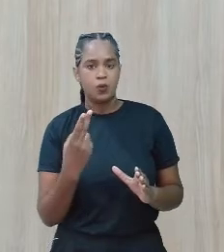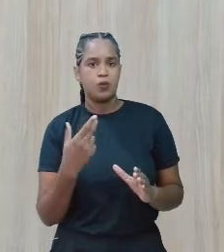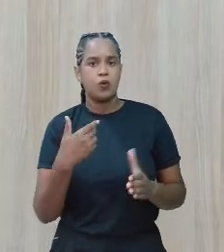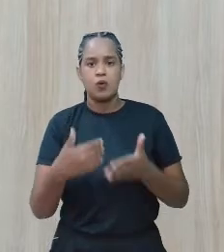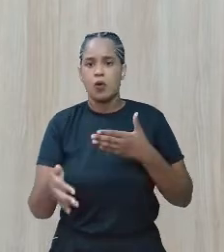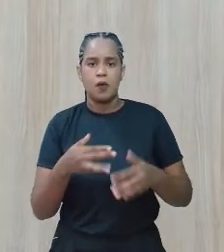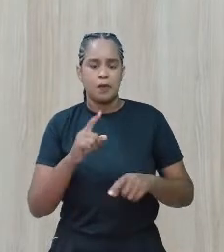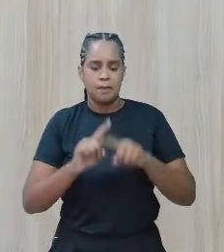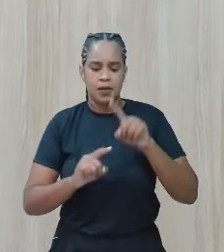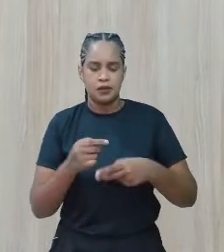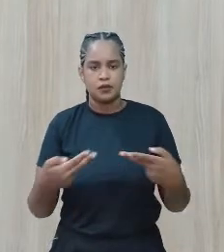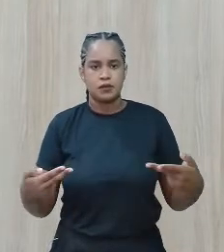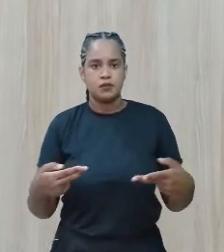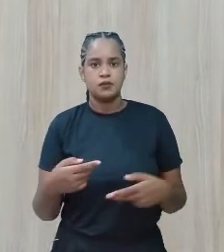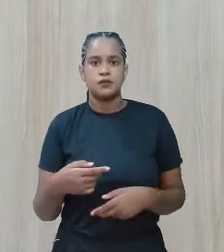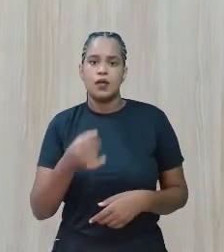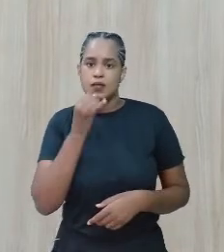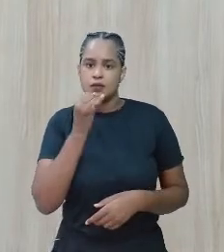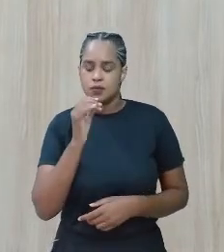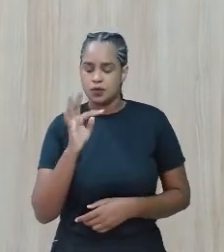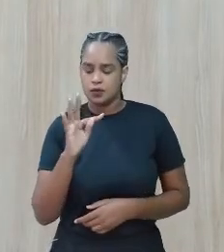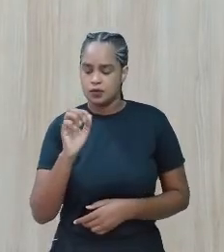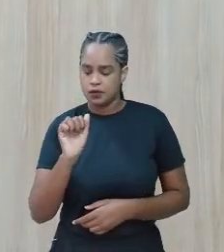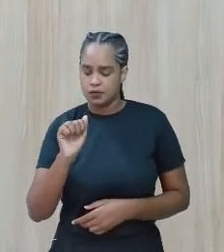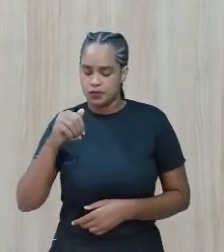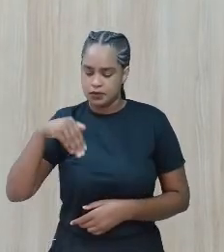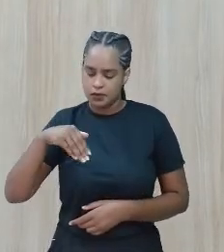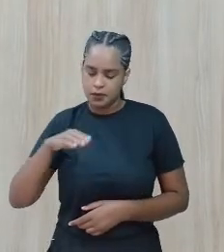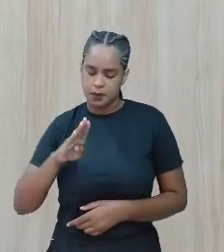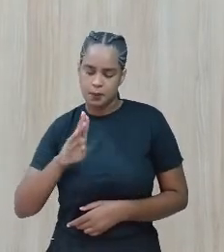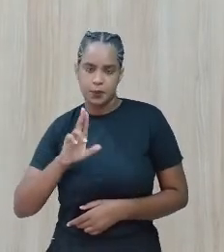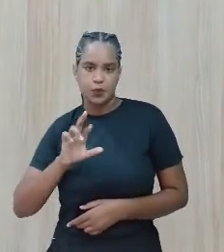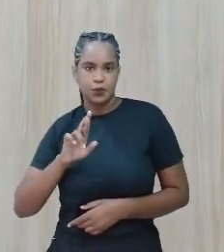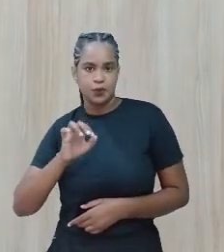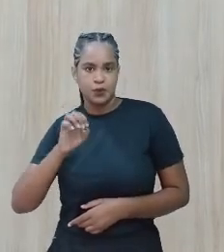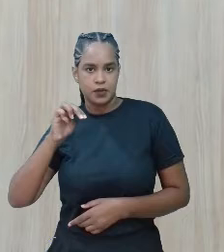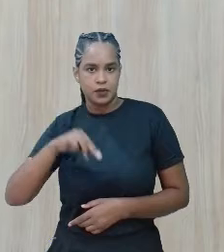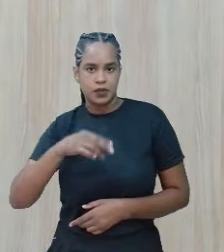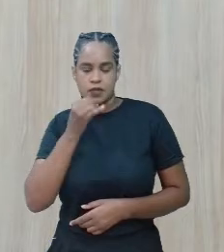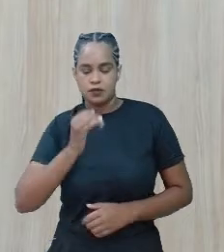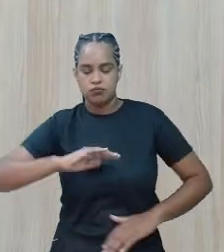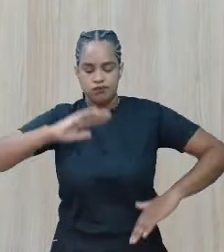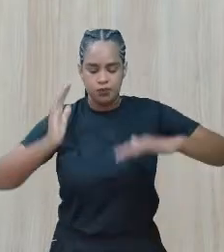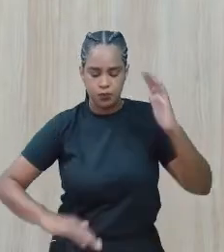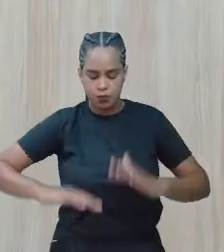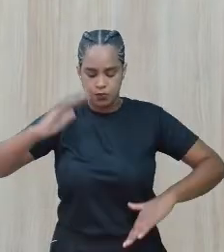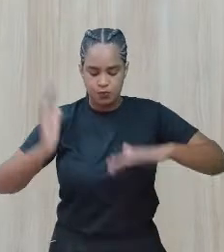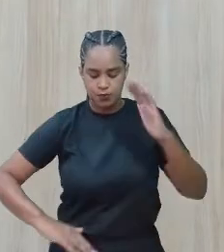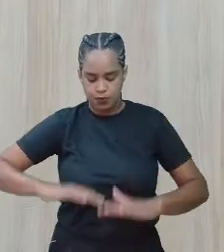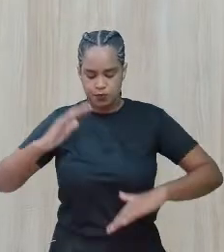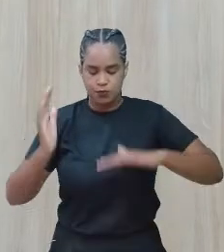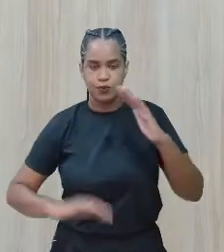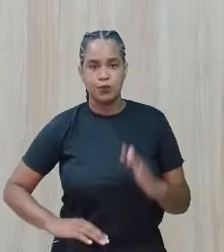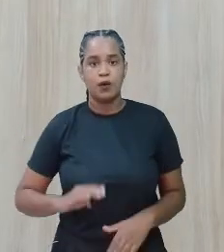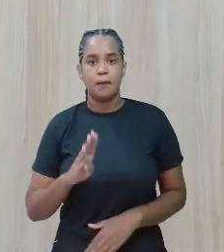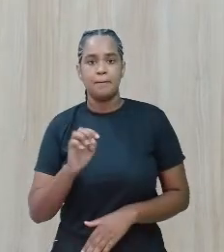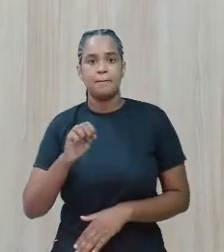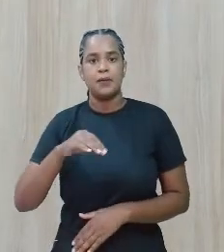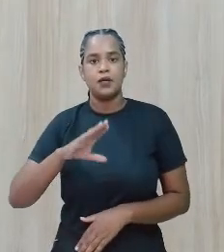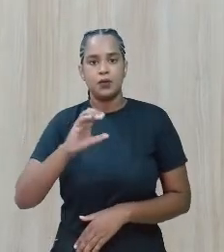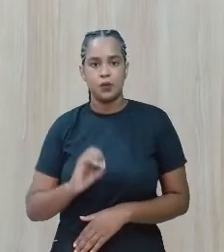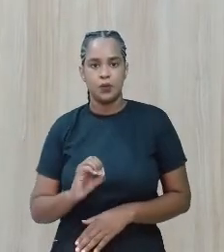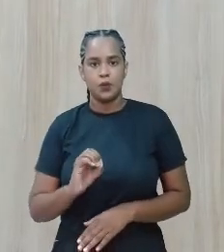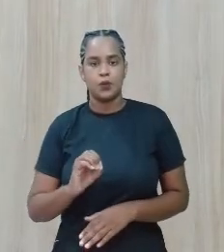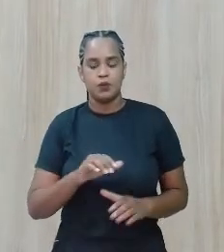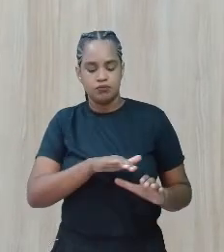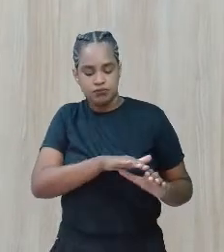das caixas, né, que é o do tamborim, do atabaque, da alfaia, do bongô, todos esses instrumentos que têm uma pele para a